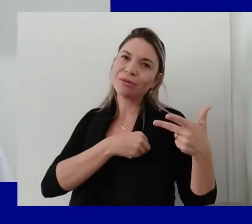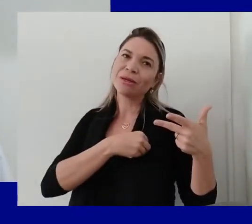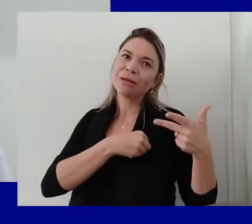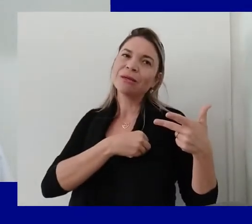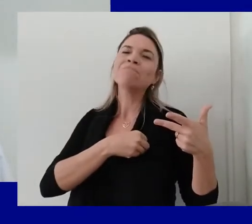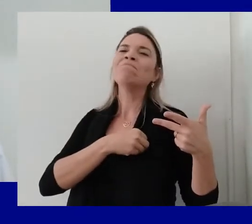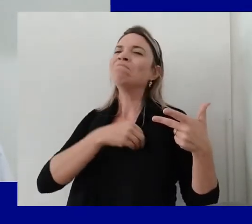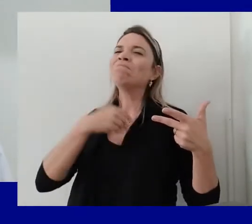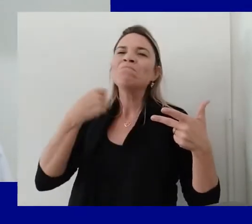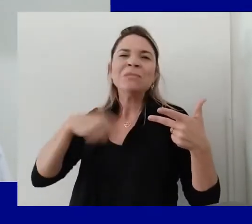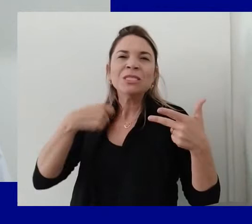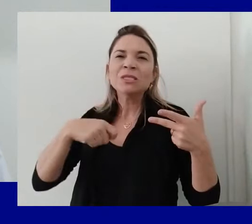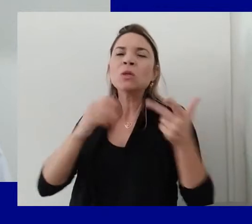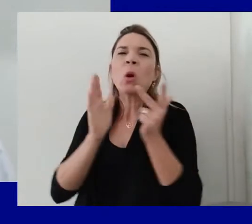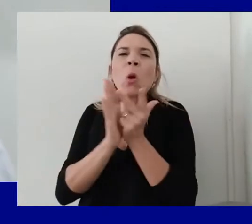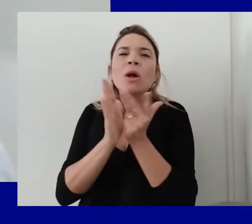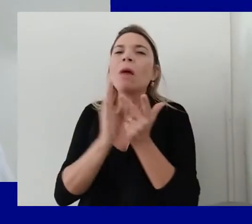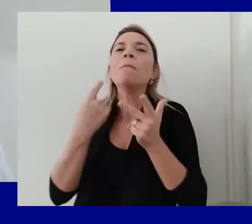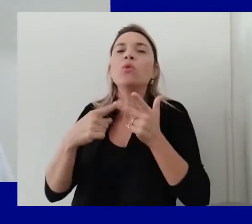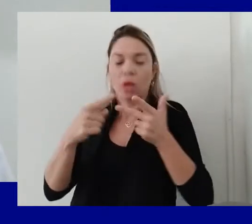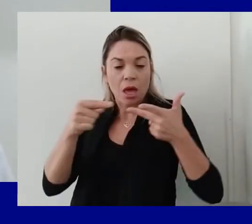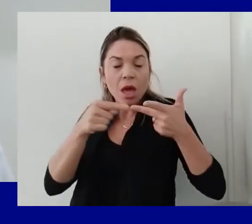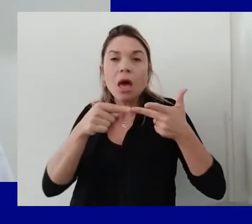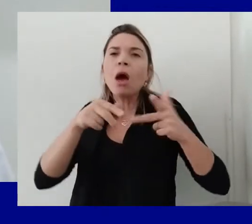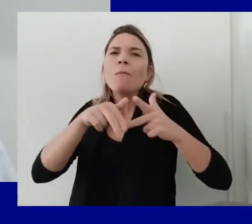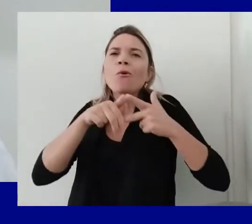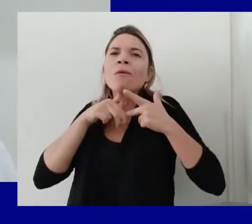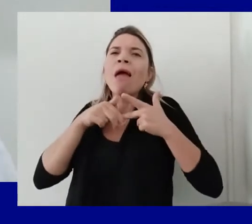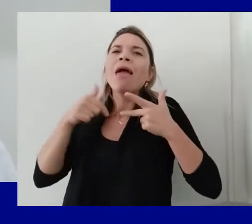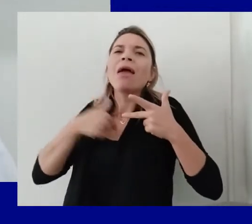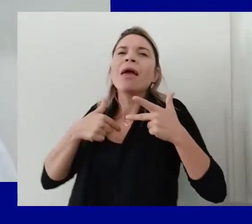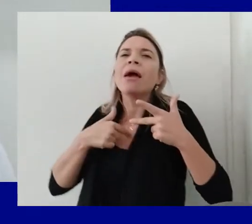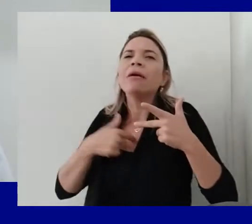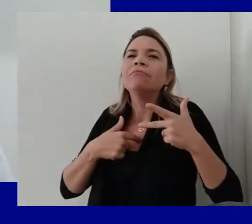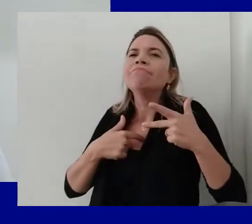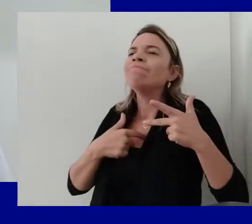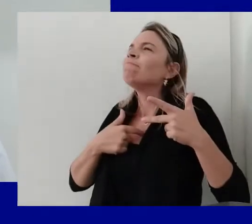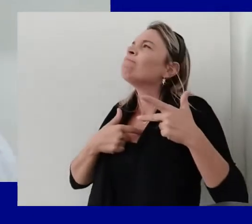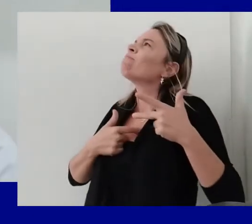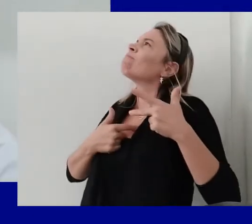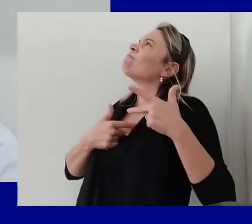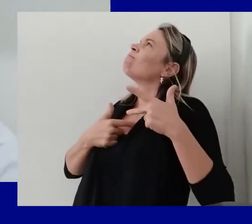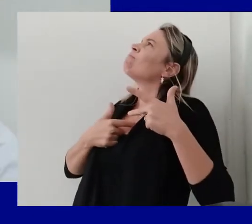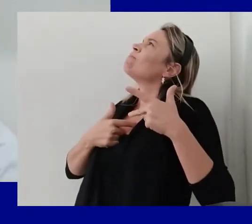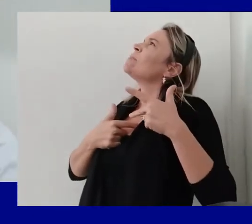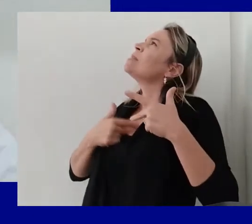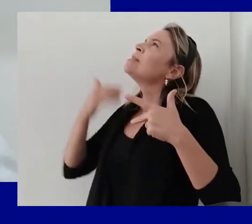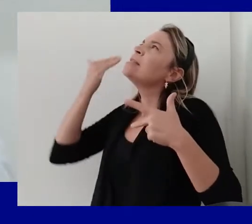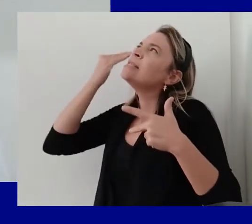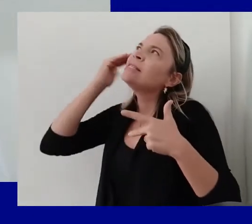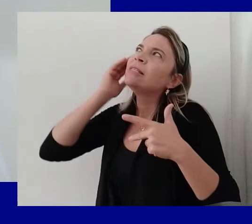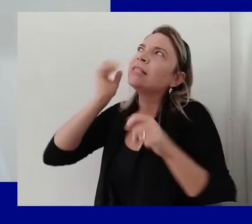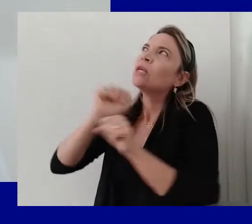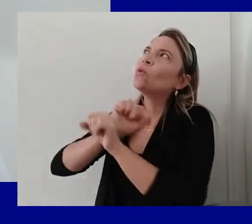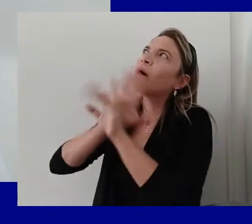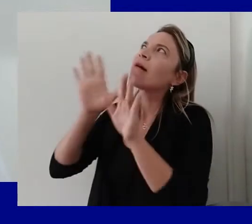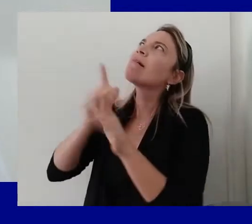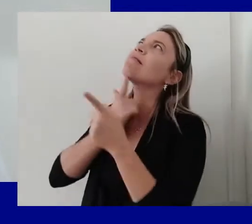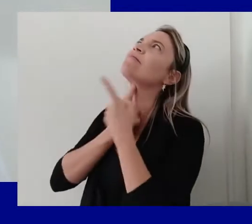orar porque em oração eu me envolvo na obra que Deus tem a realizar ao meu